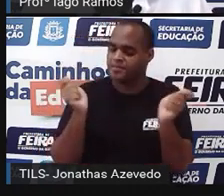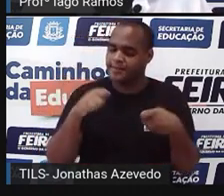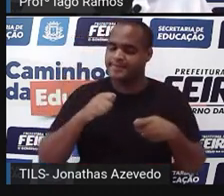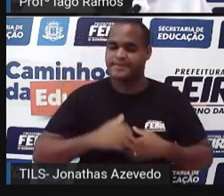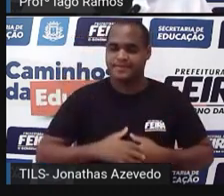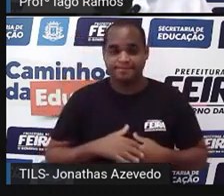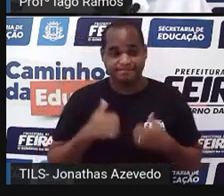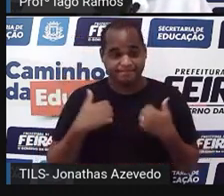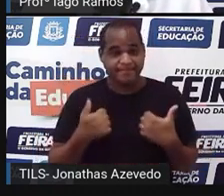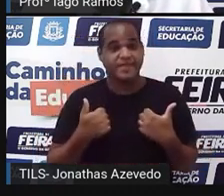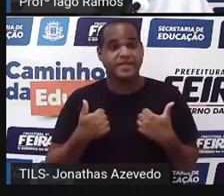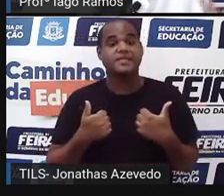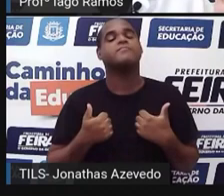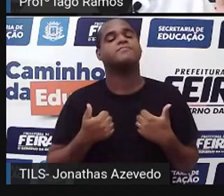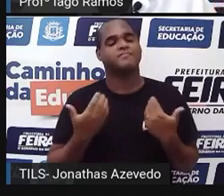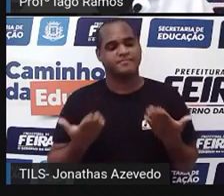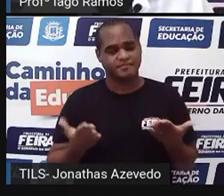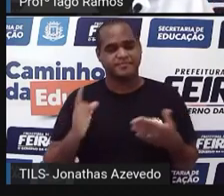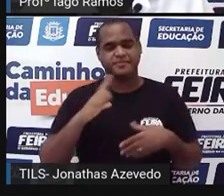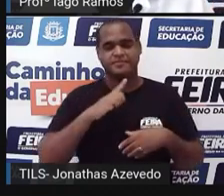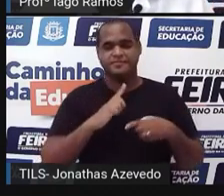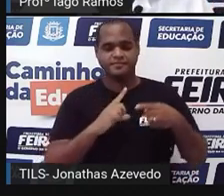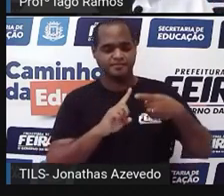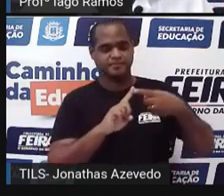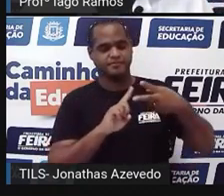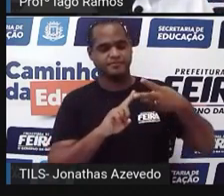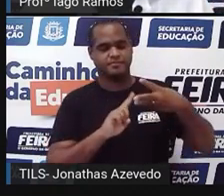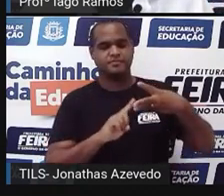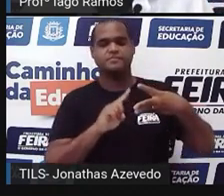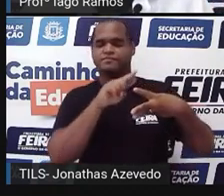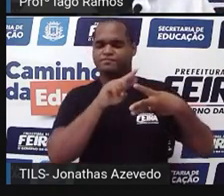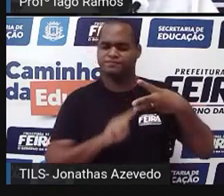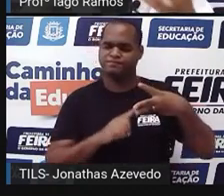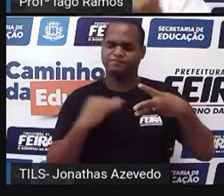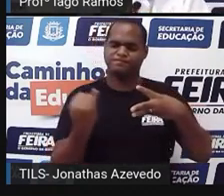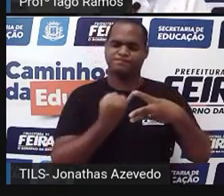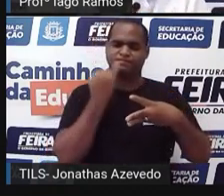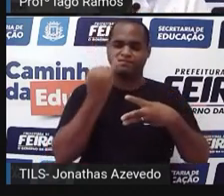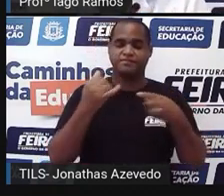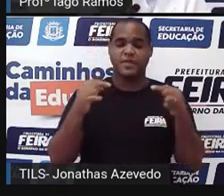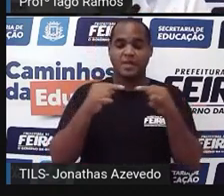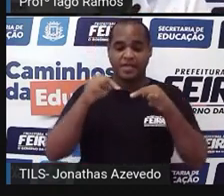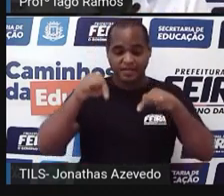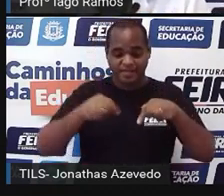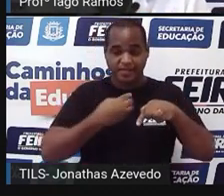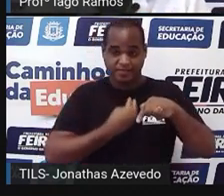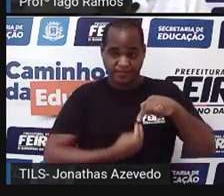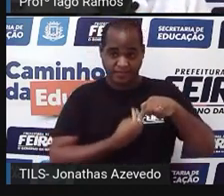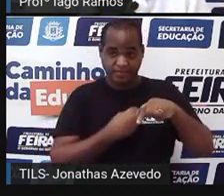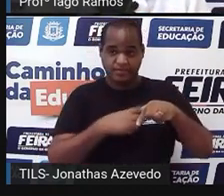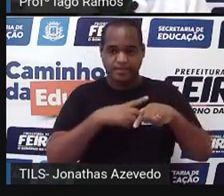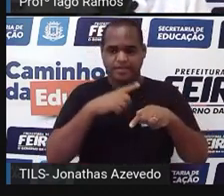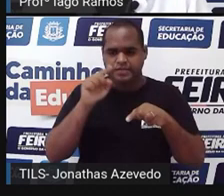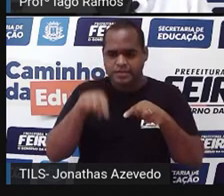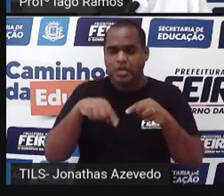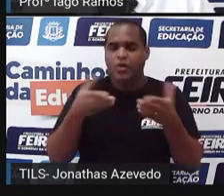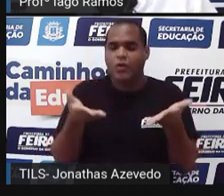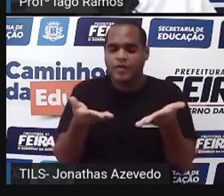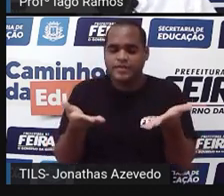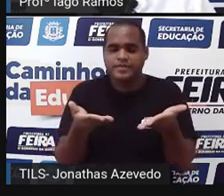Tá bom então tá aí essas três situações do mundo real que